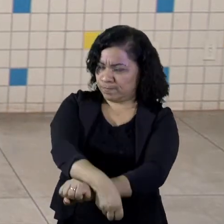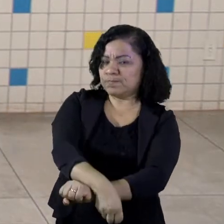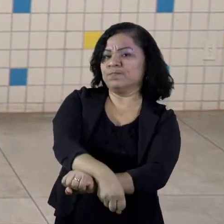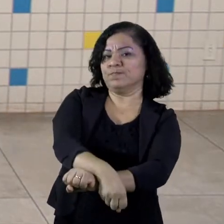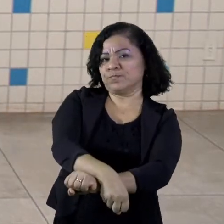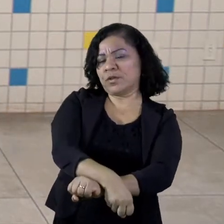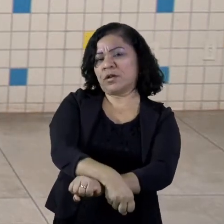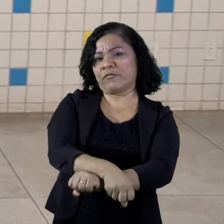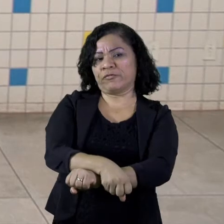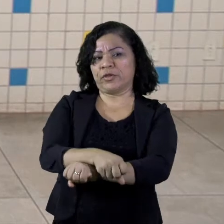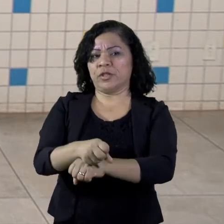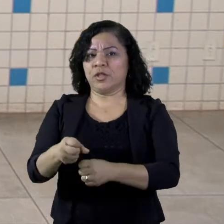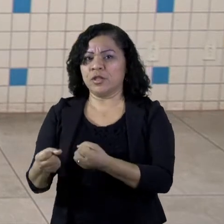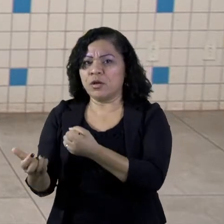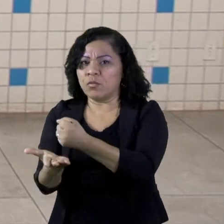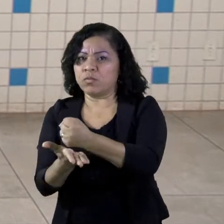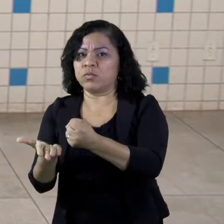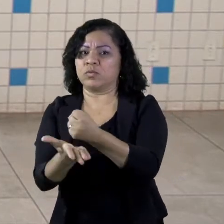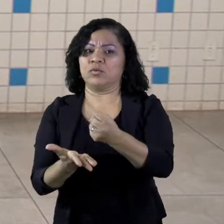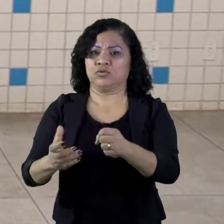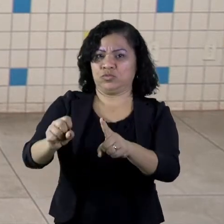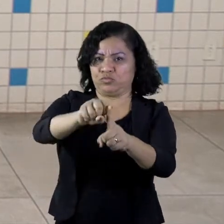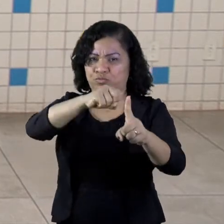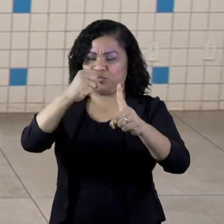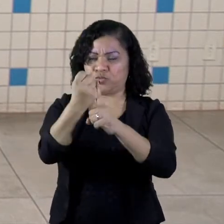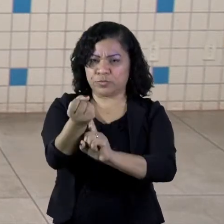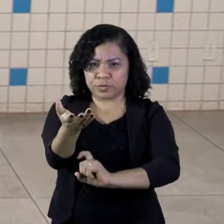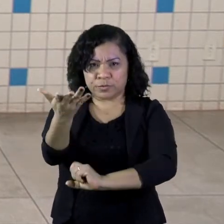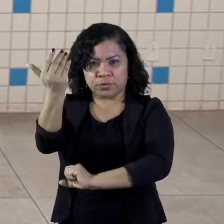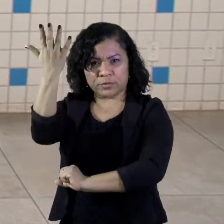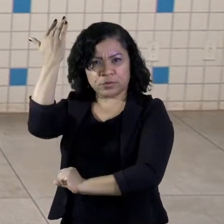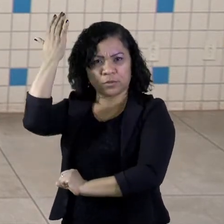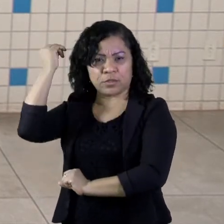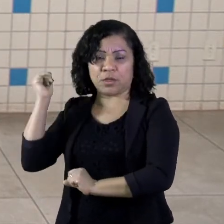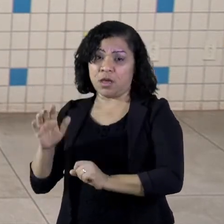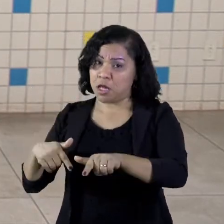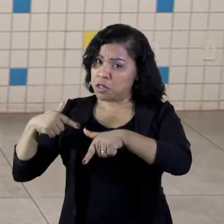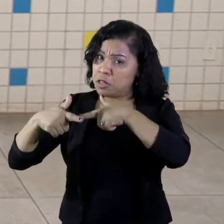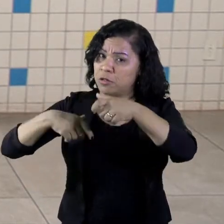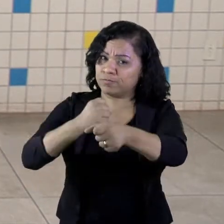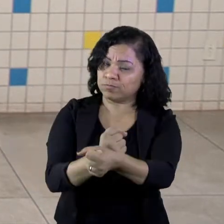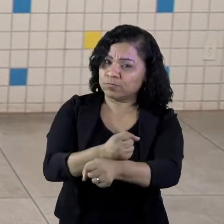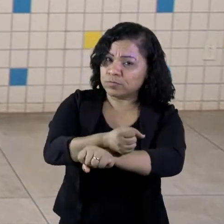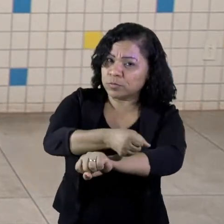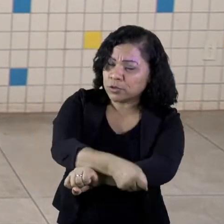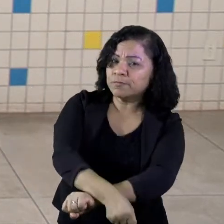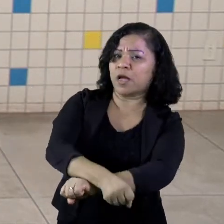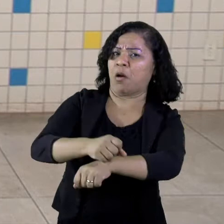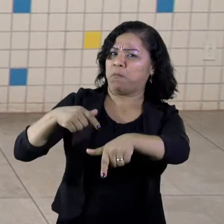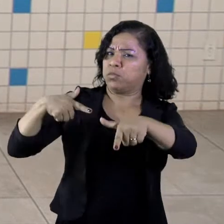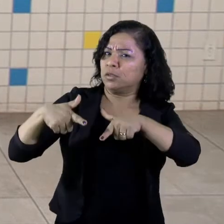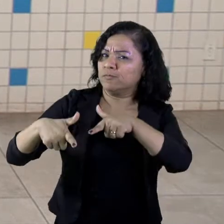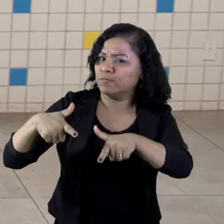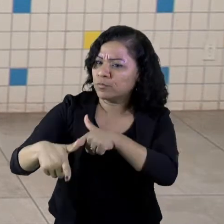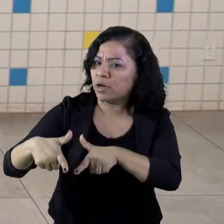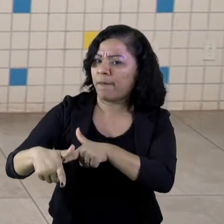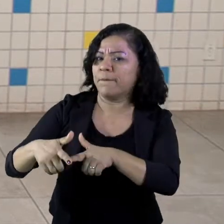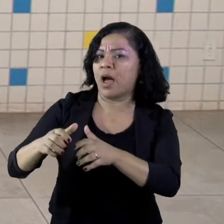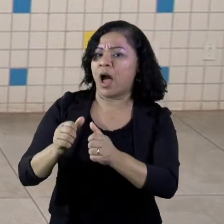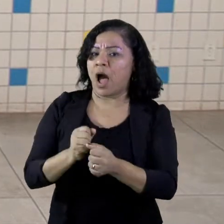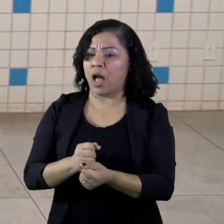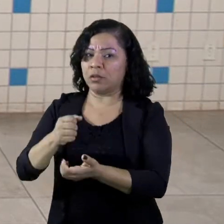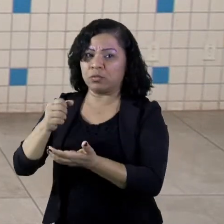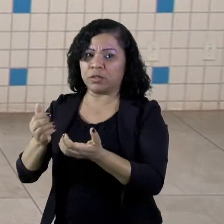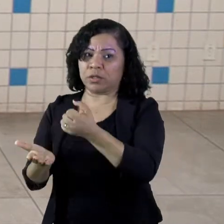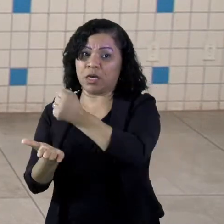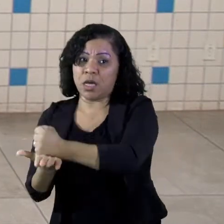base dessas sociedades antigas. Então, o trabalho escravo era o trabalho que muitas vezes sustentava essa economia